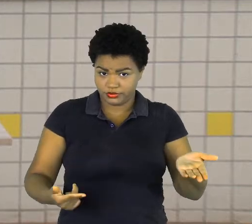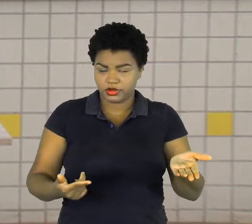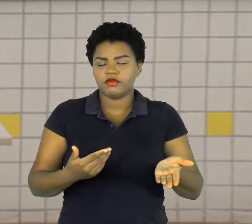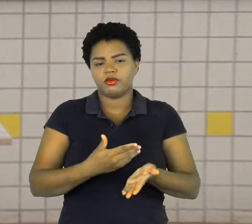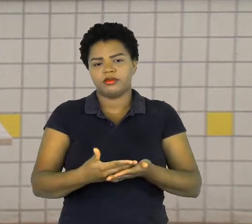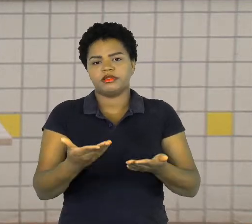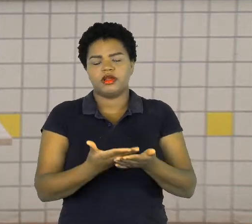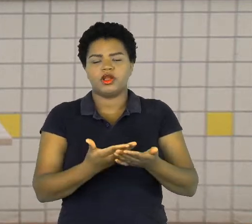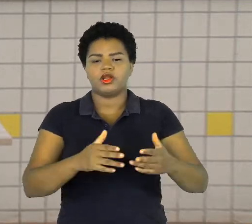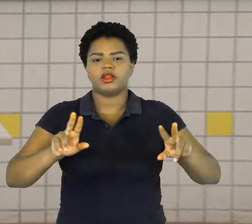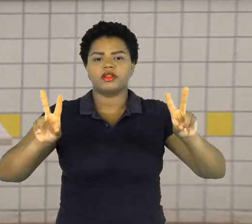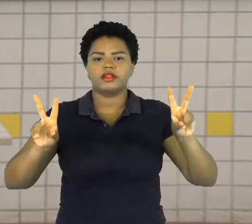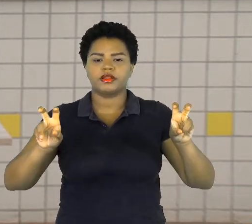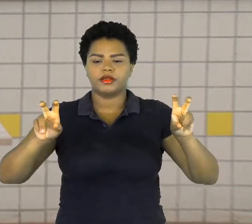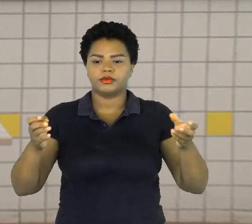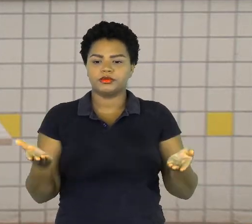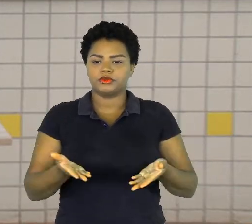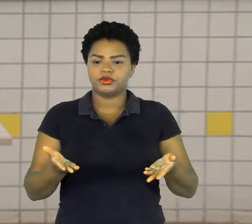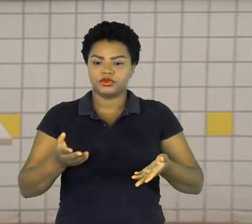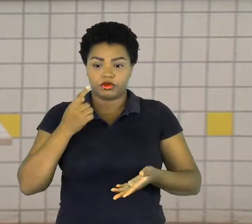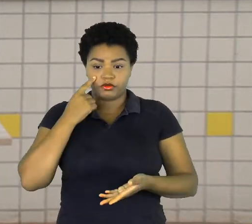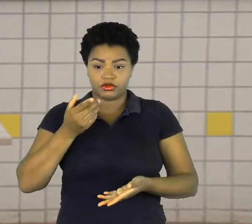tema da aula de hoje, como vocês viram aí,